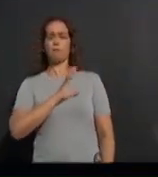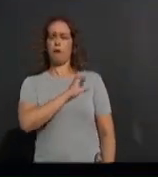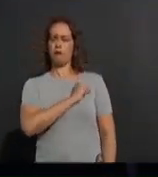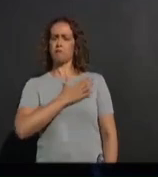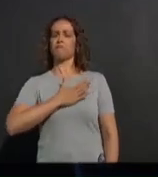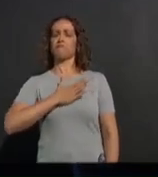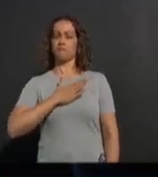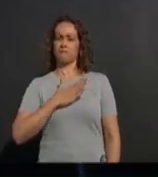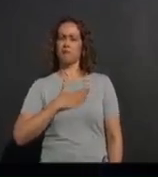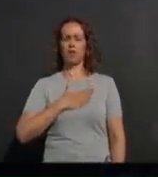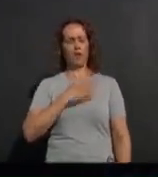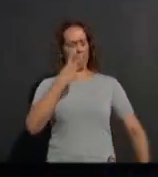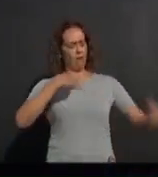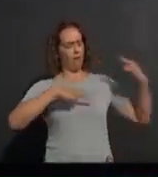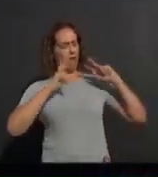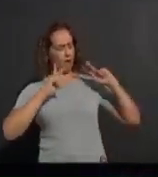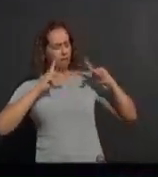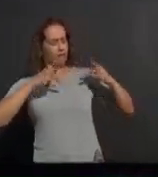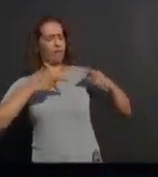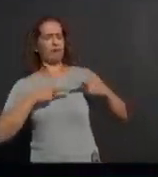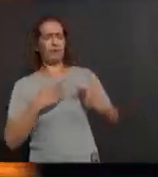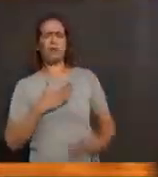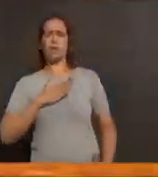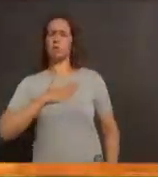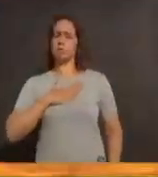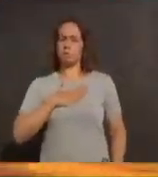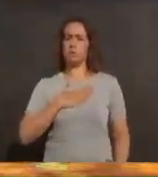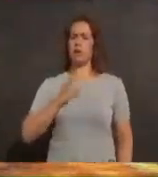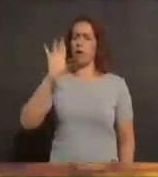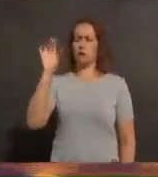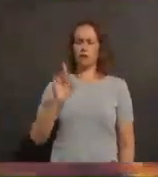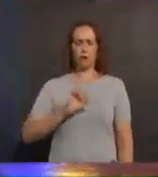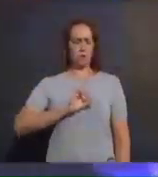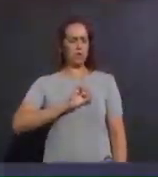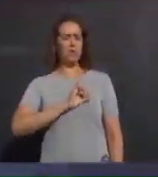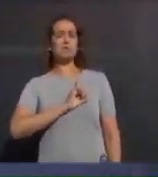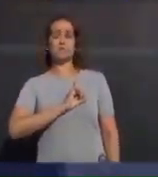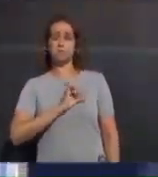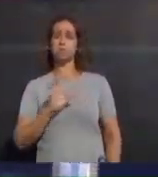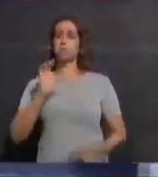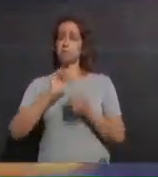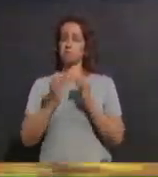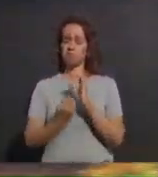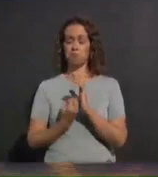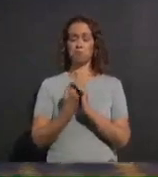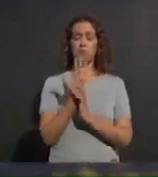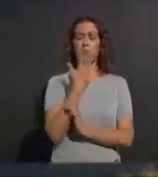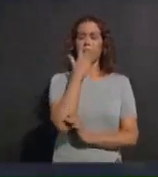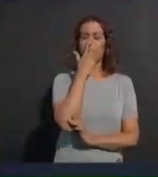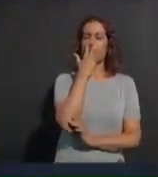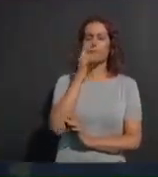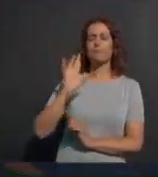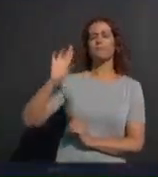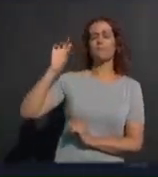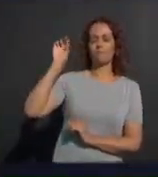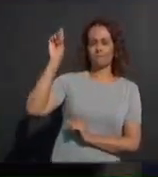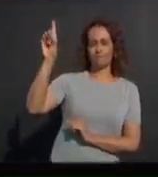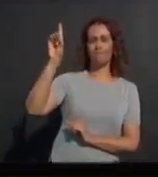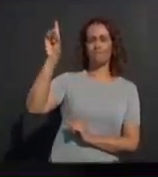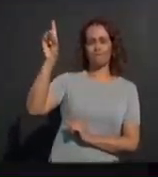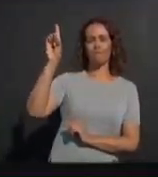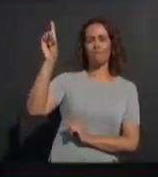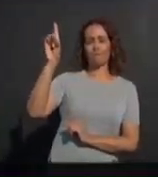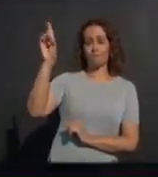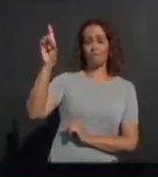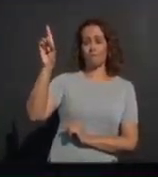ver a nobreza e a grandeza de Deus em nós. Você foi feito a imagem e semelhança